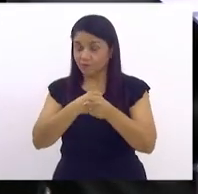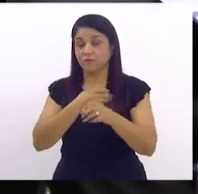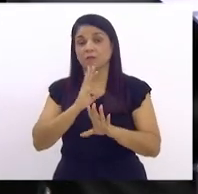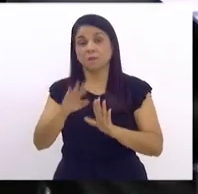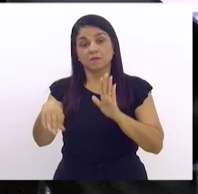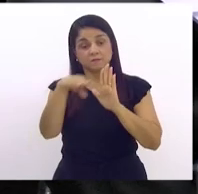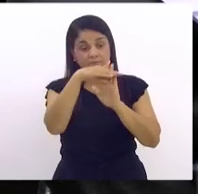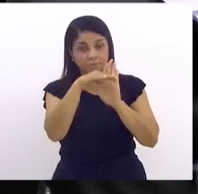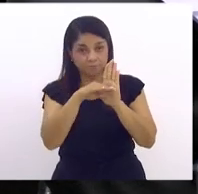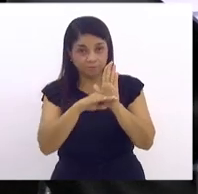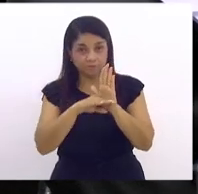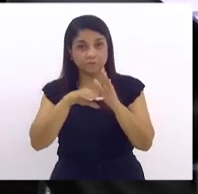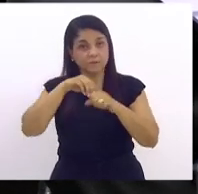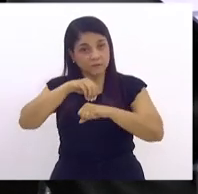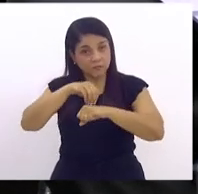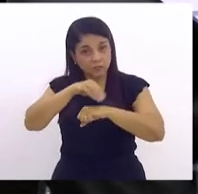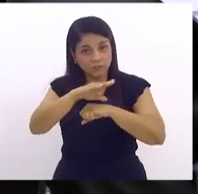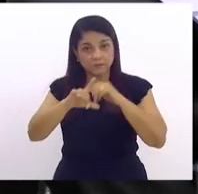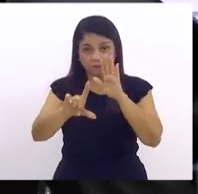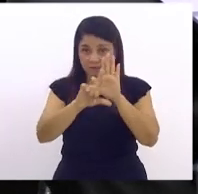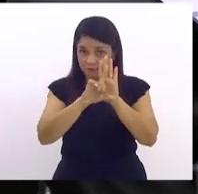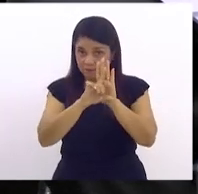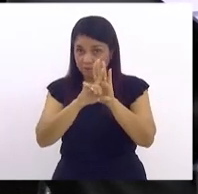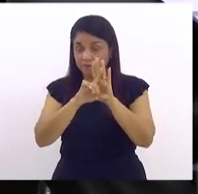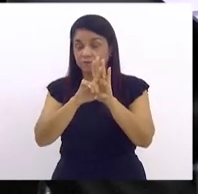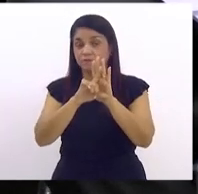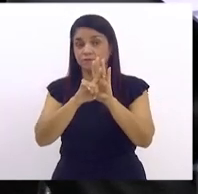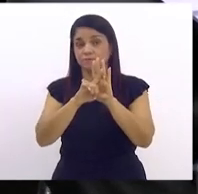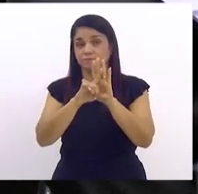para ser indicação legislativa,